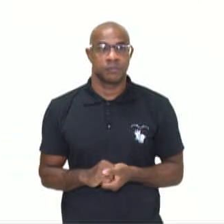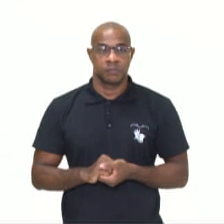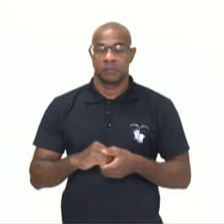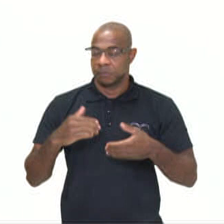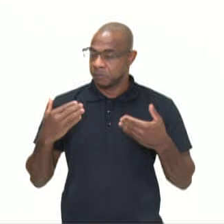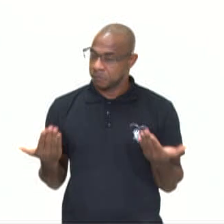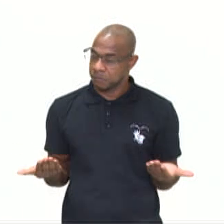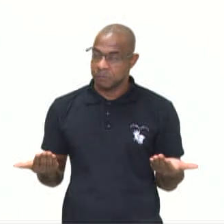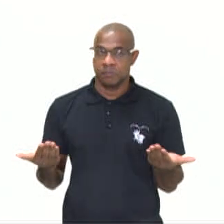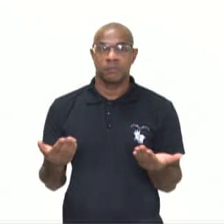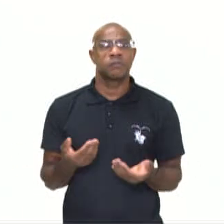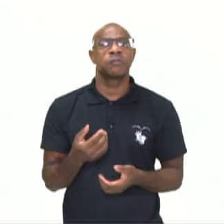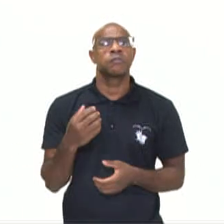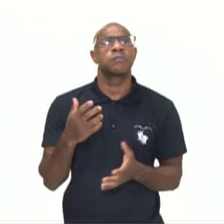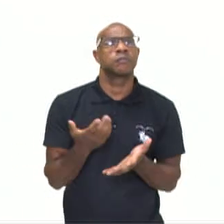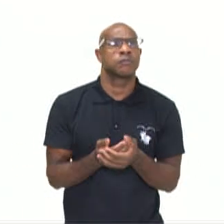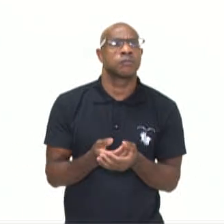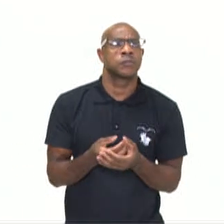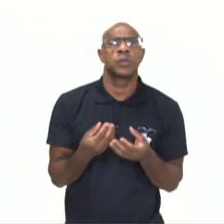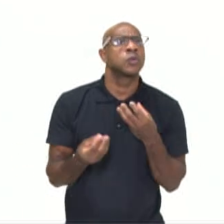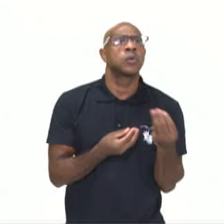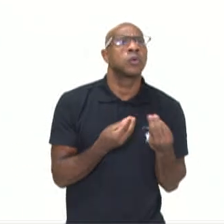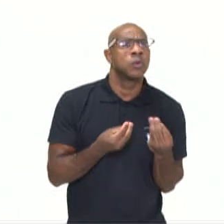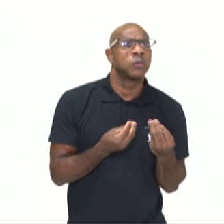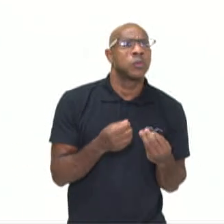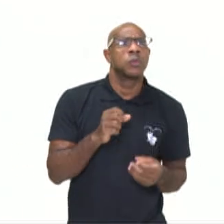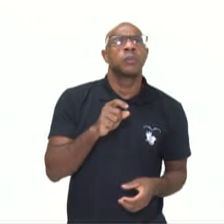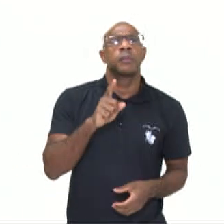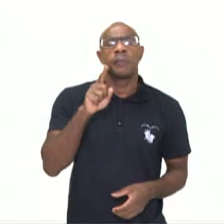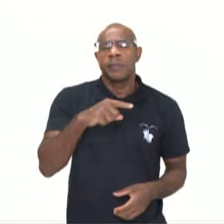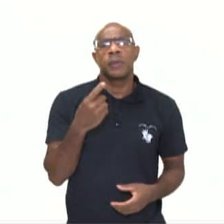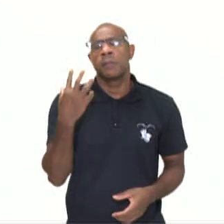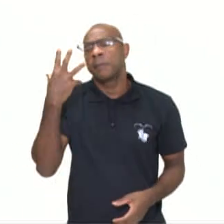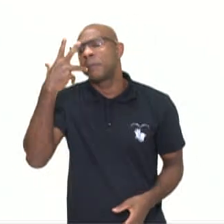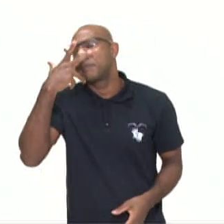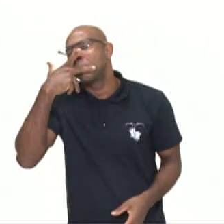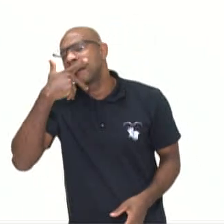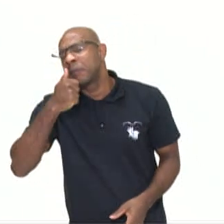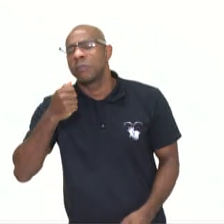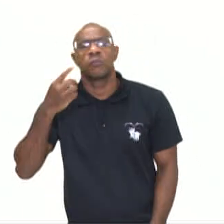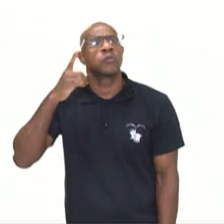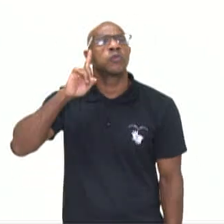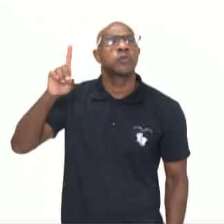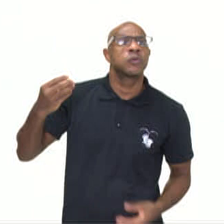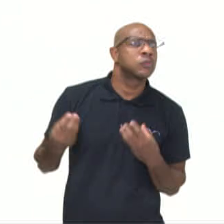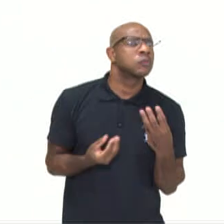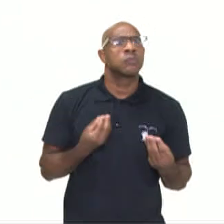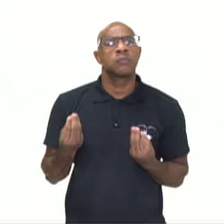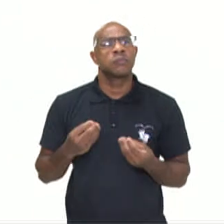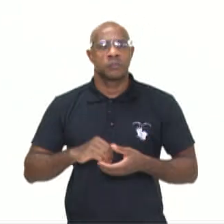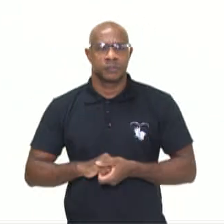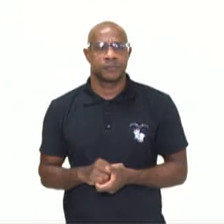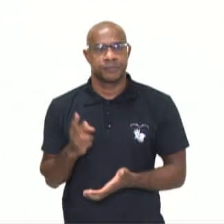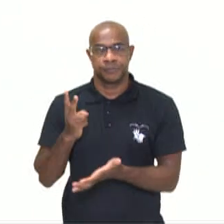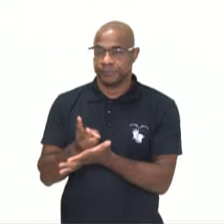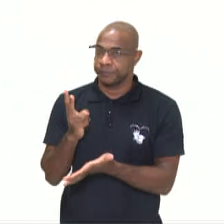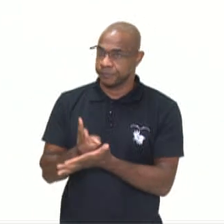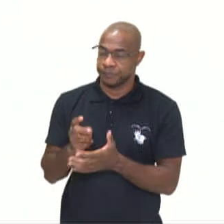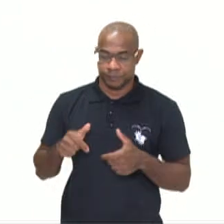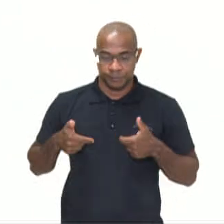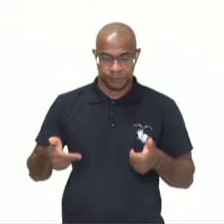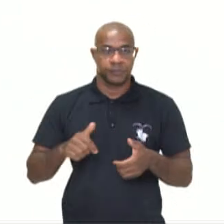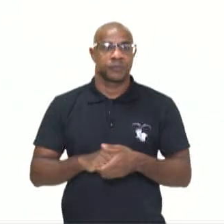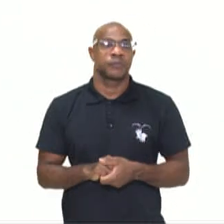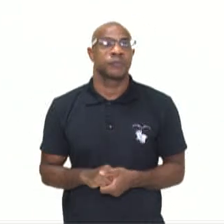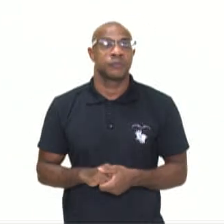são belos os dias? Eu tenho aqui um momento, um estado permanente. Então o são indica permanência. Agora,